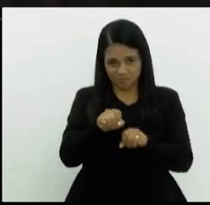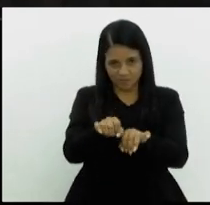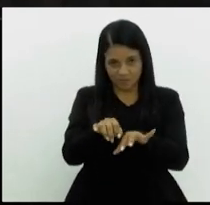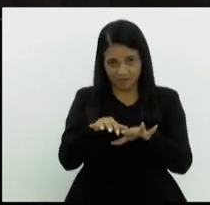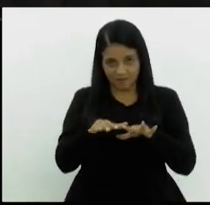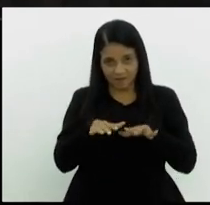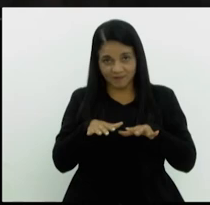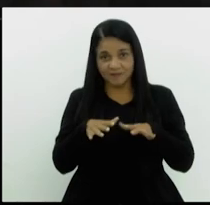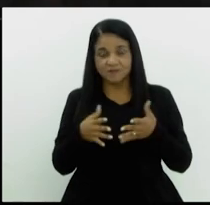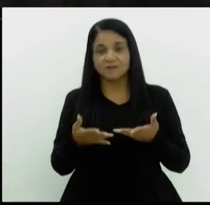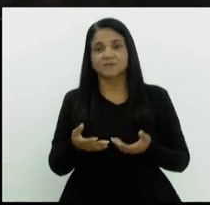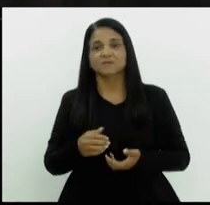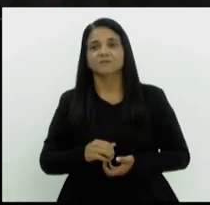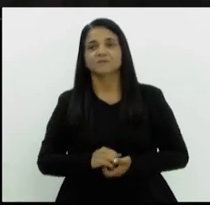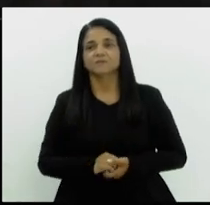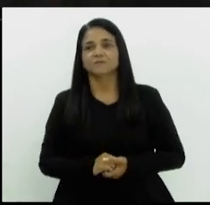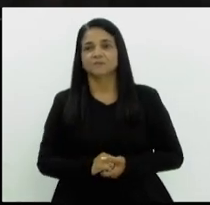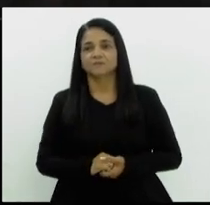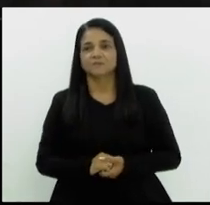plenário,